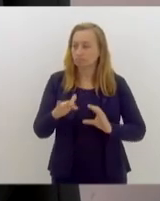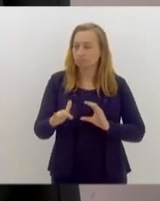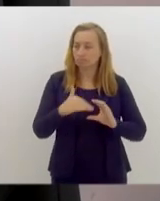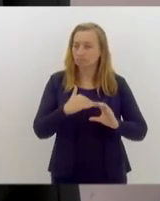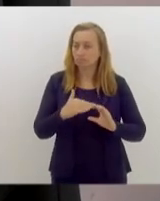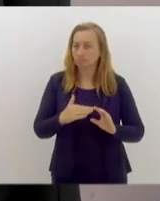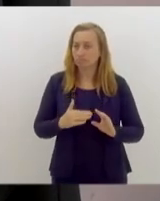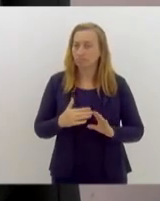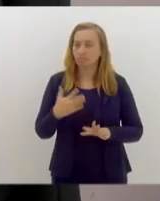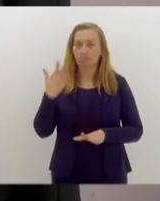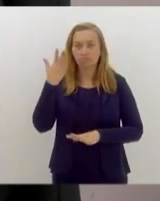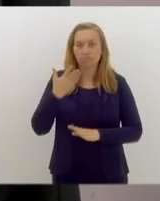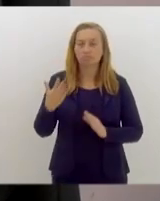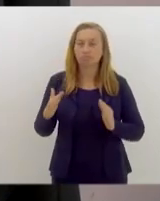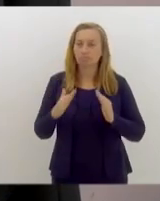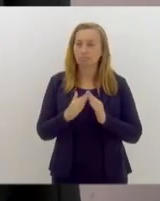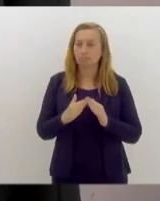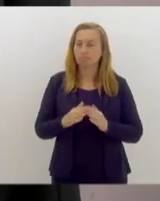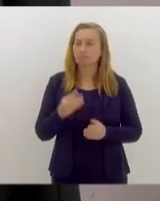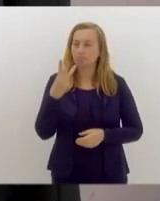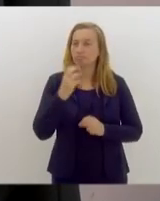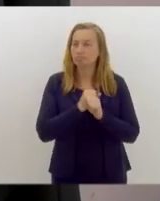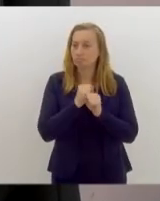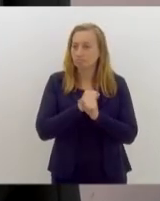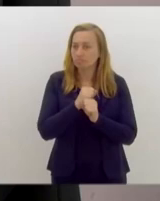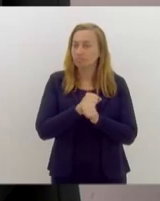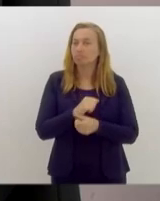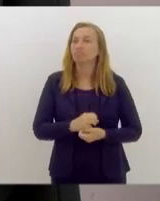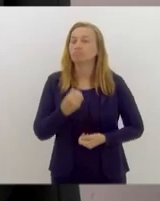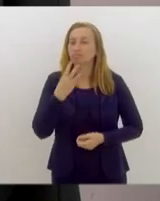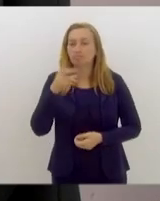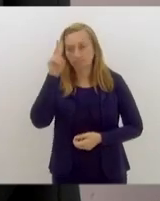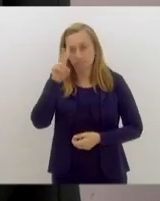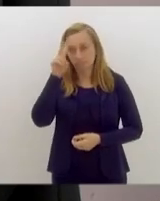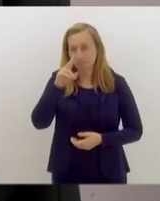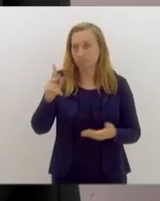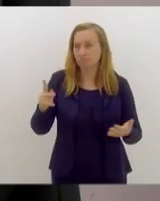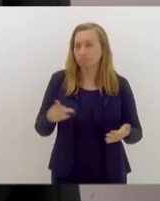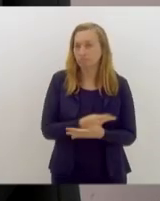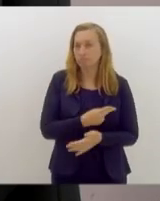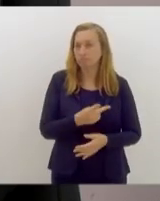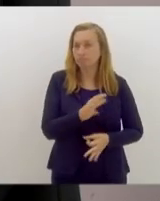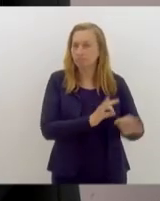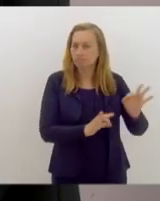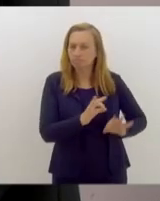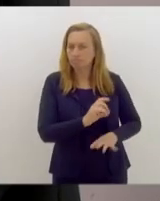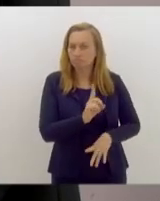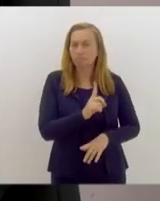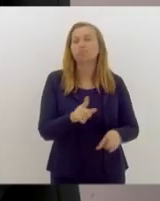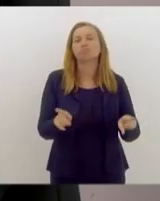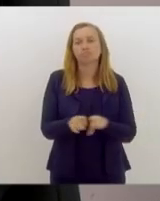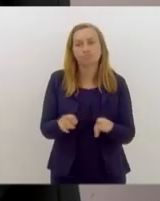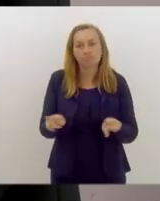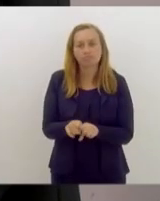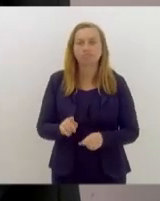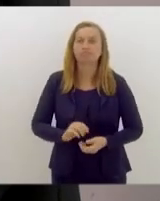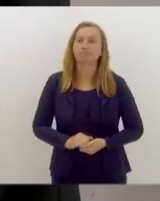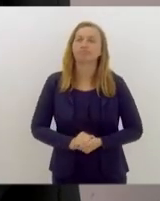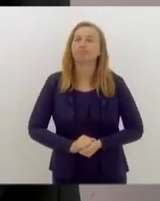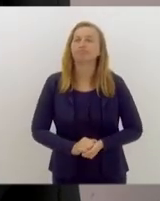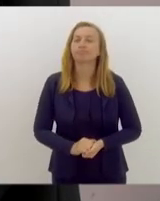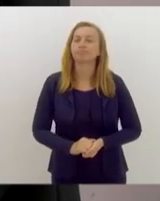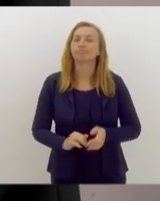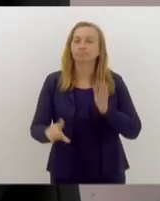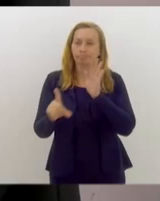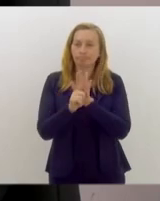para cá, desde o COED, 3 anos. E é bom lembrar que isso não aconteceu apenas no plano, aconteceu também em relação à